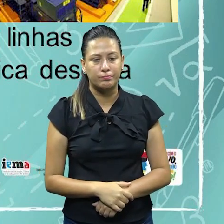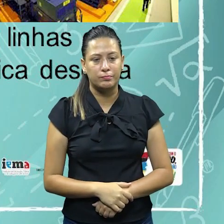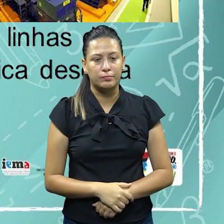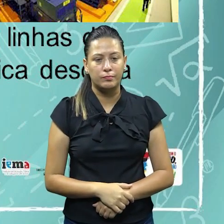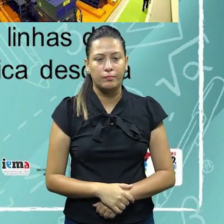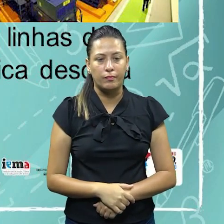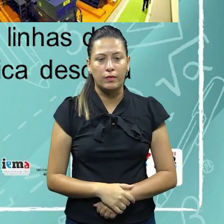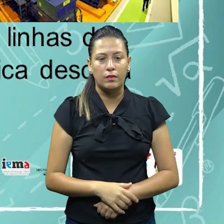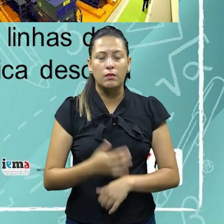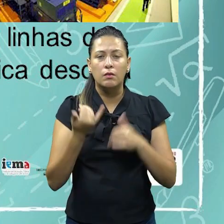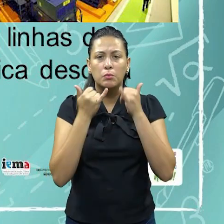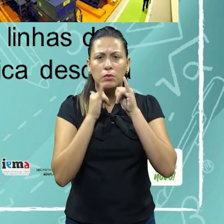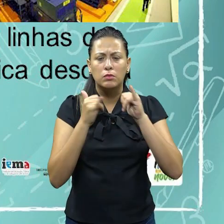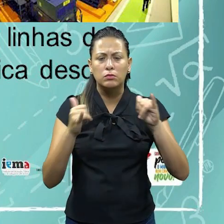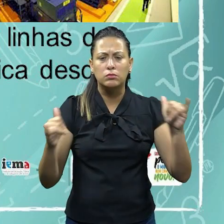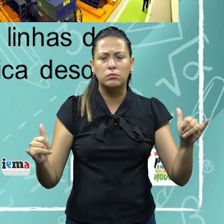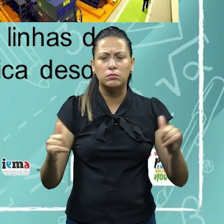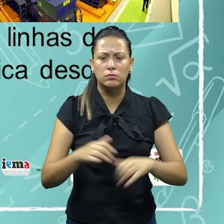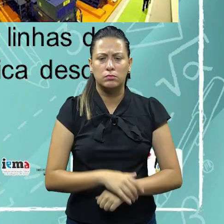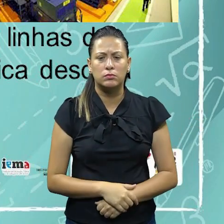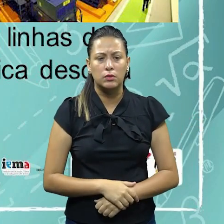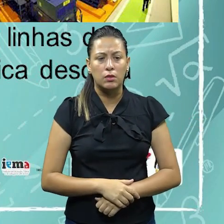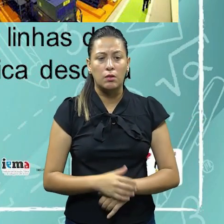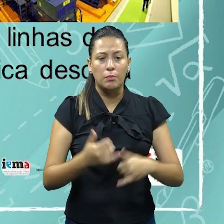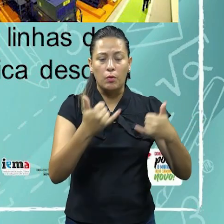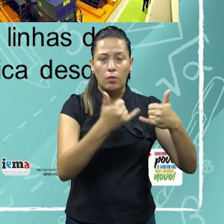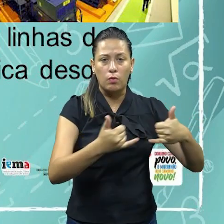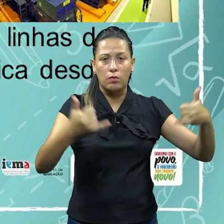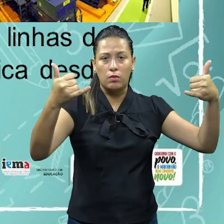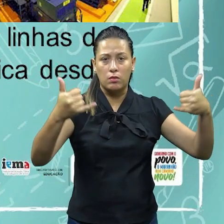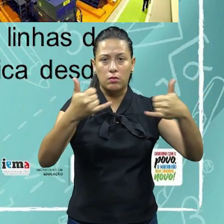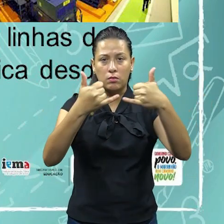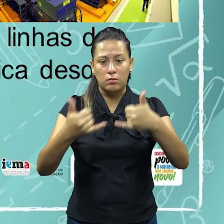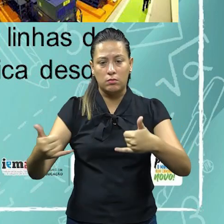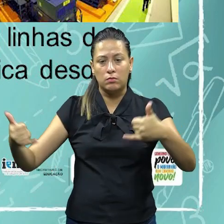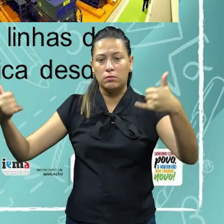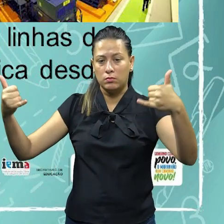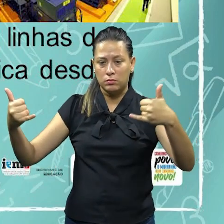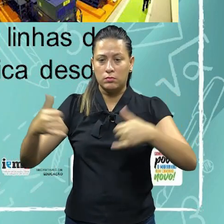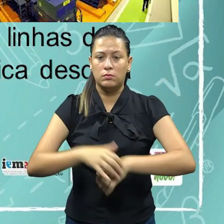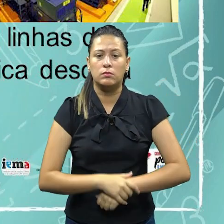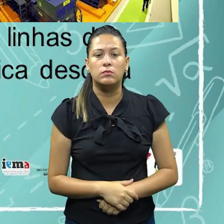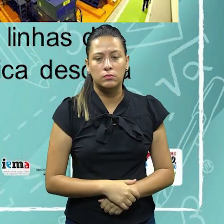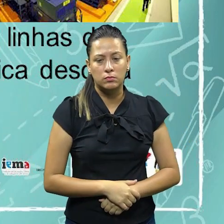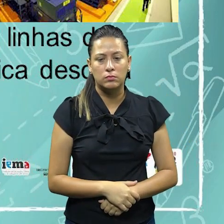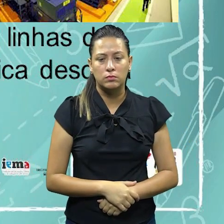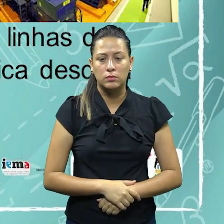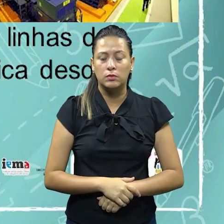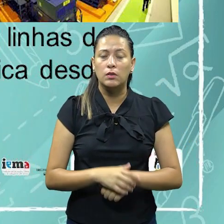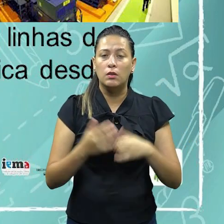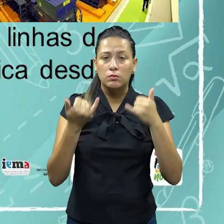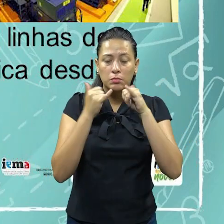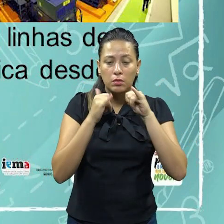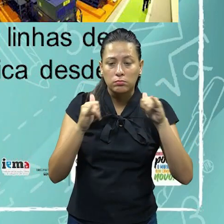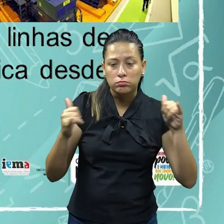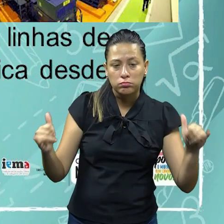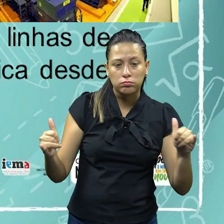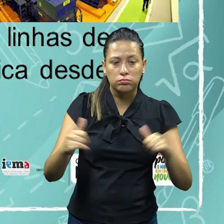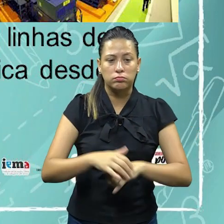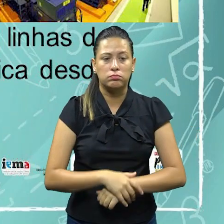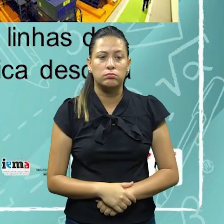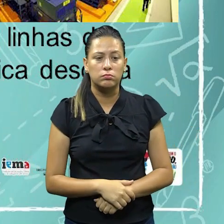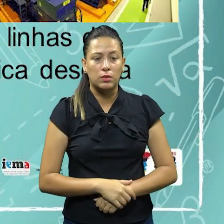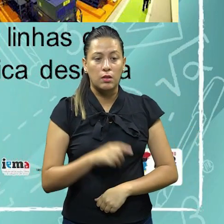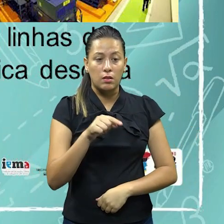Transmissão de energia elétrica, constituída por linhas de condutores destinadas a transportar a energia elétrica